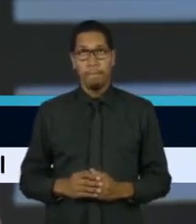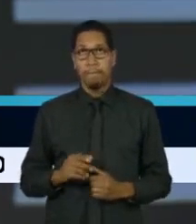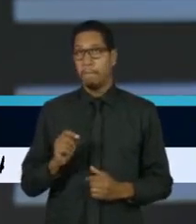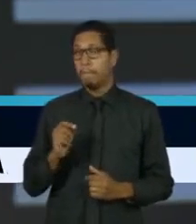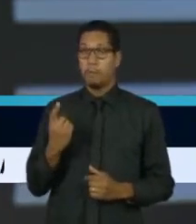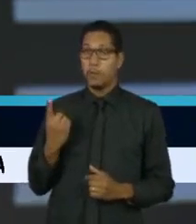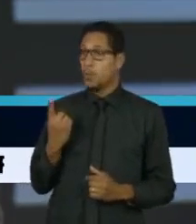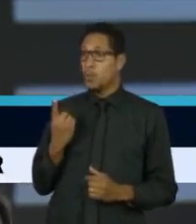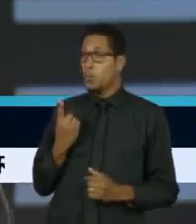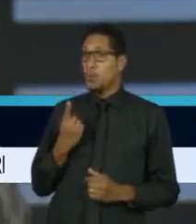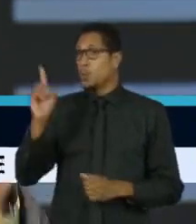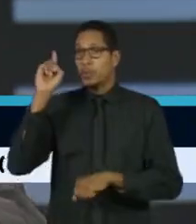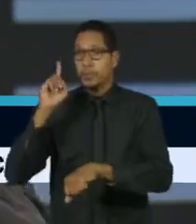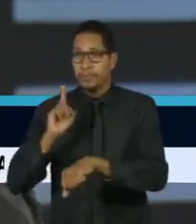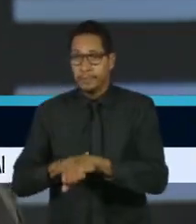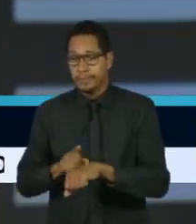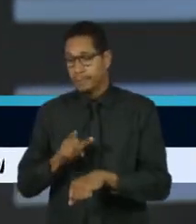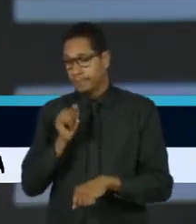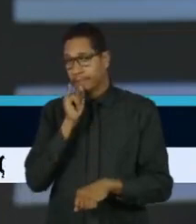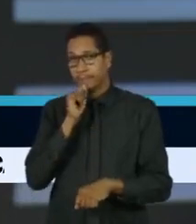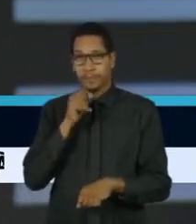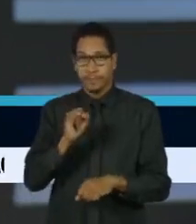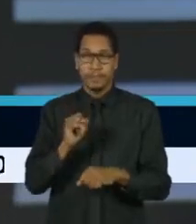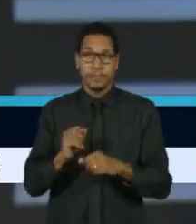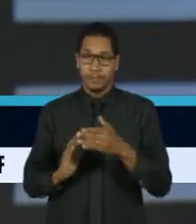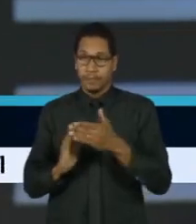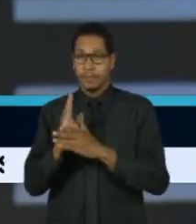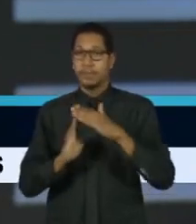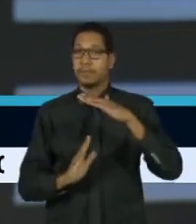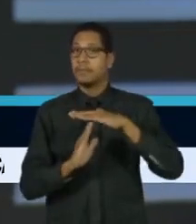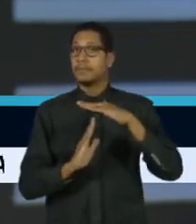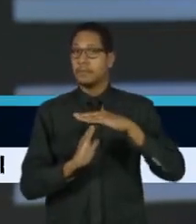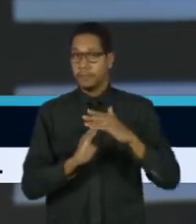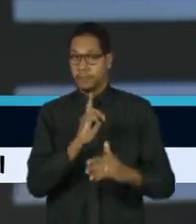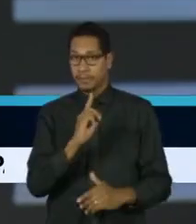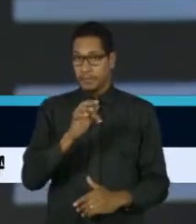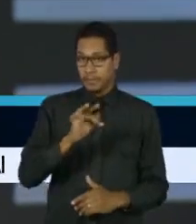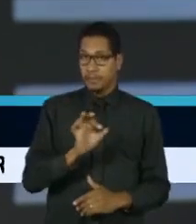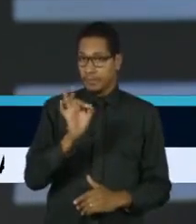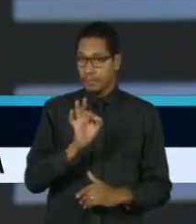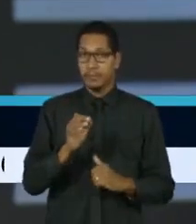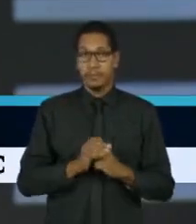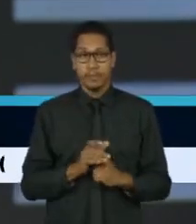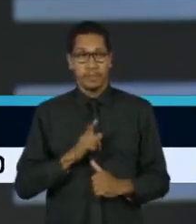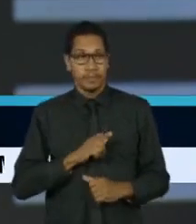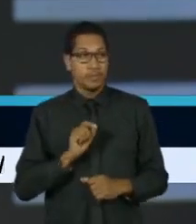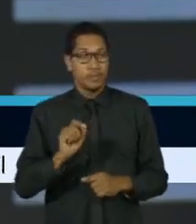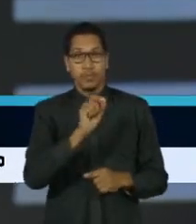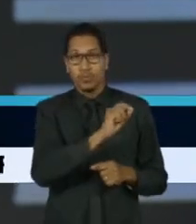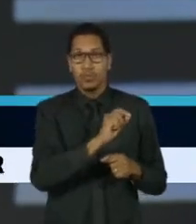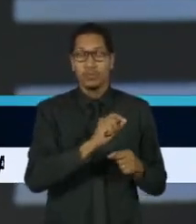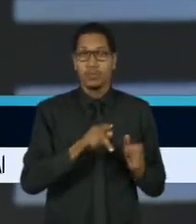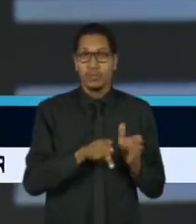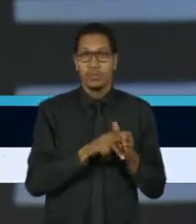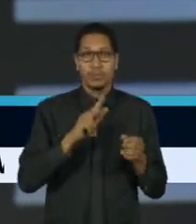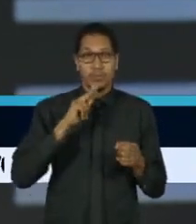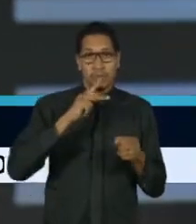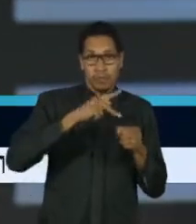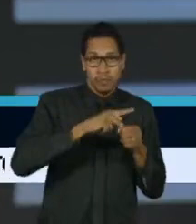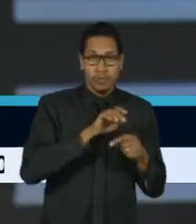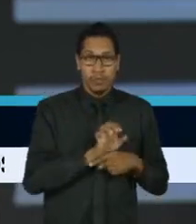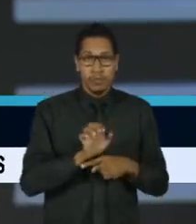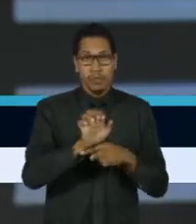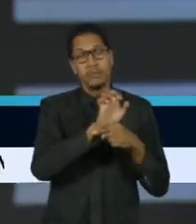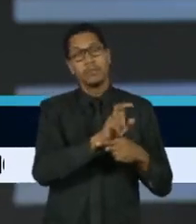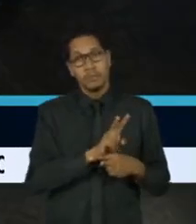em última instância, digamos assim, se for aprovado amanhã o limite, as procuradorias estaduais ingressarão, como tudo no Brasil hoje,